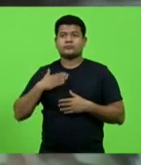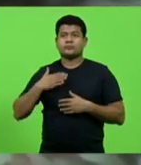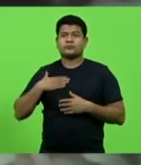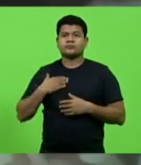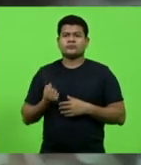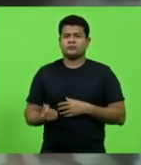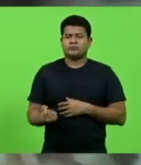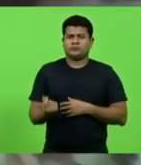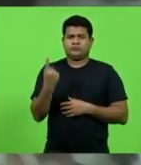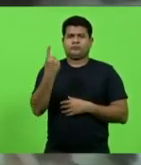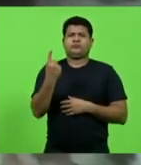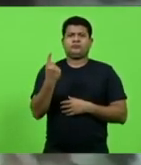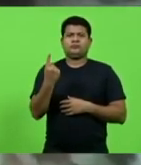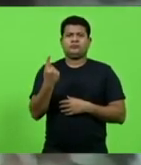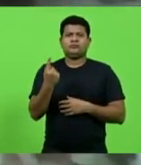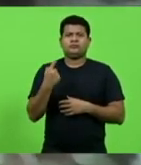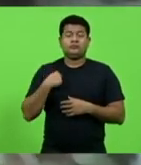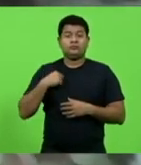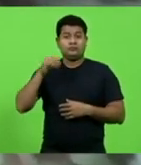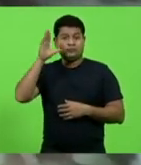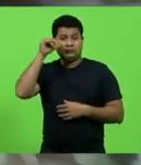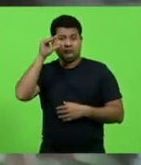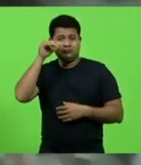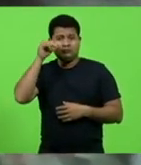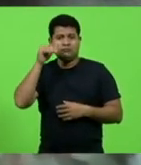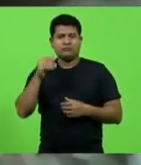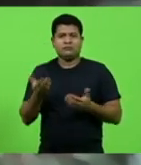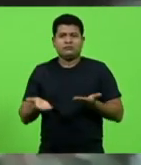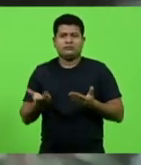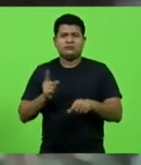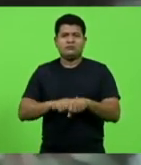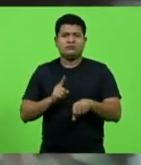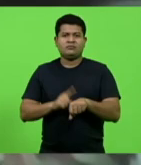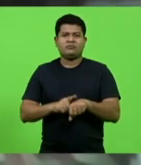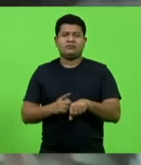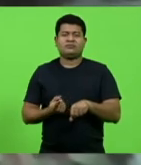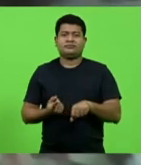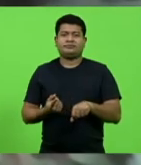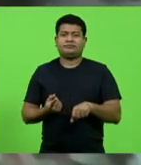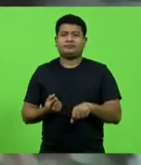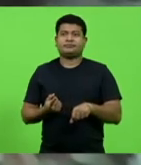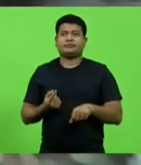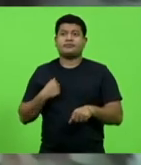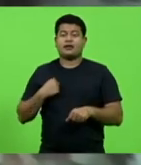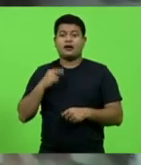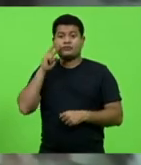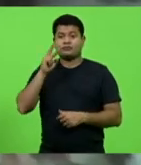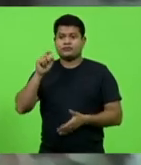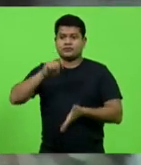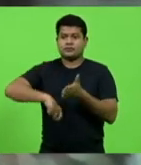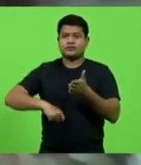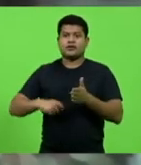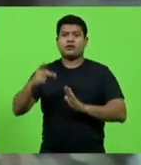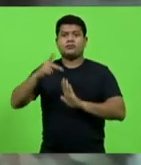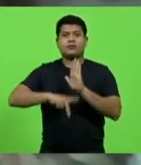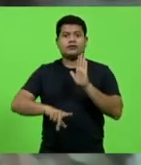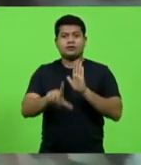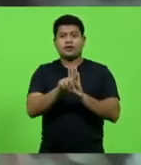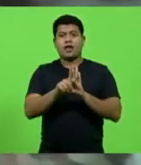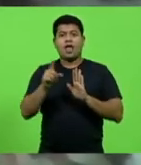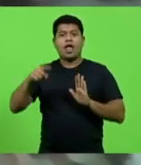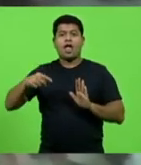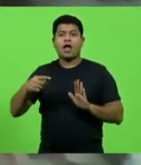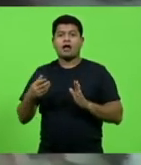estranheza e até uma certa curiosidade no primeiro momento, quando eu vi que quem assina esse projeto é a